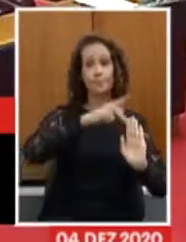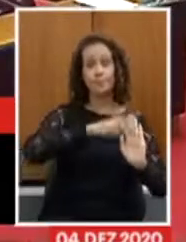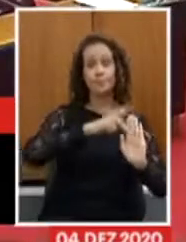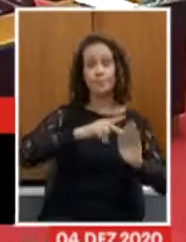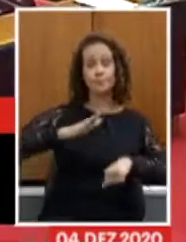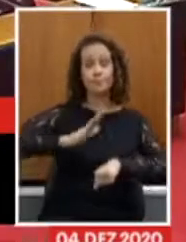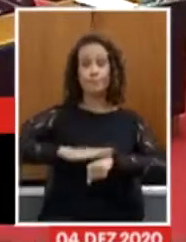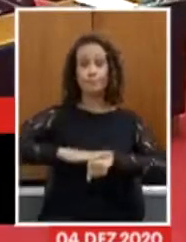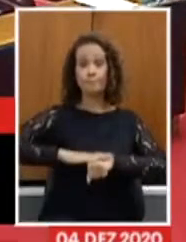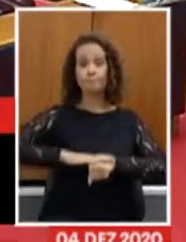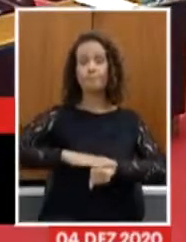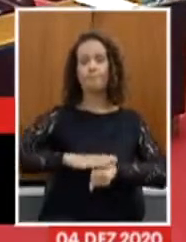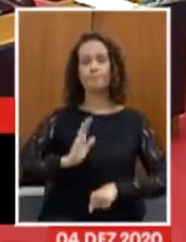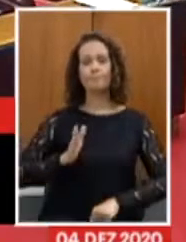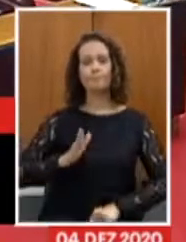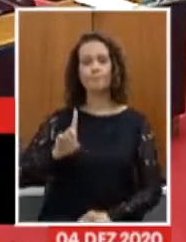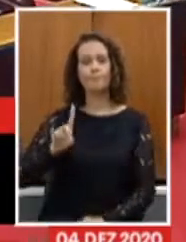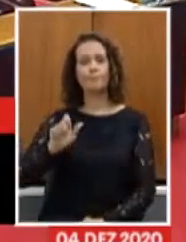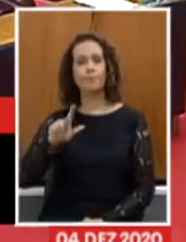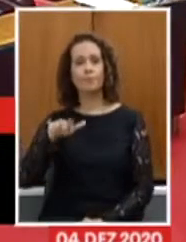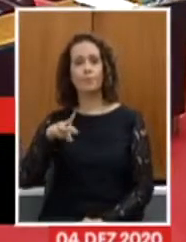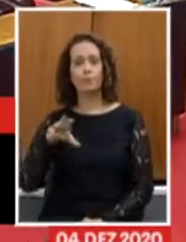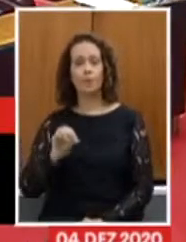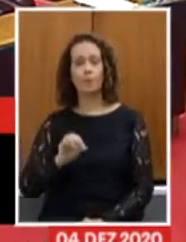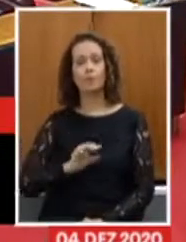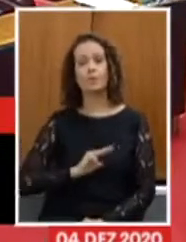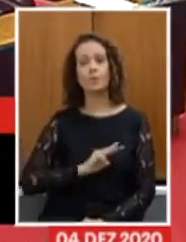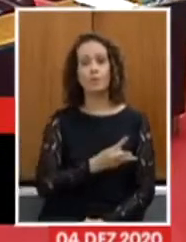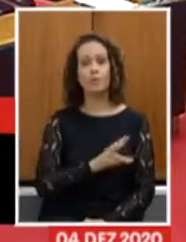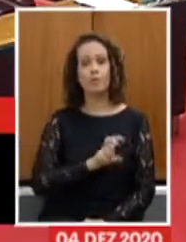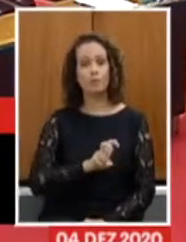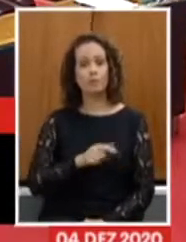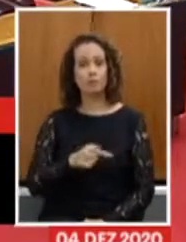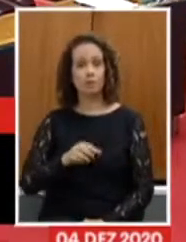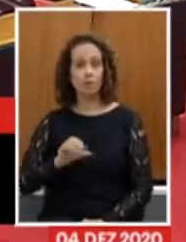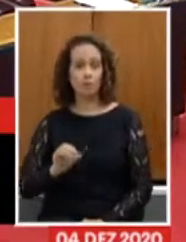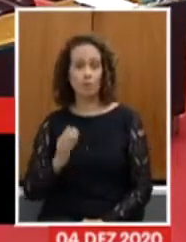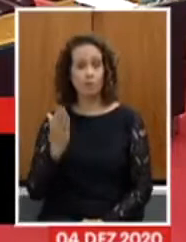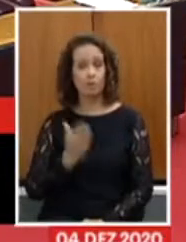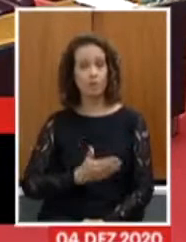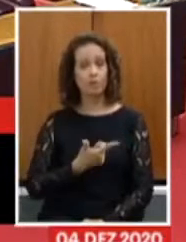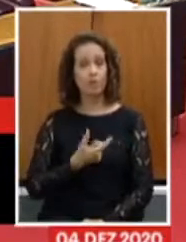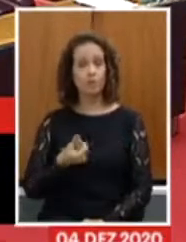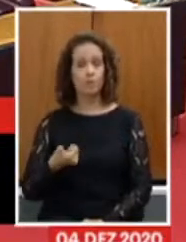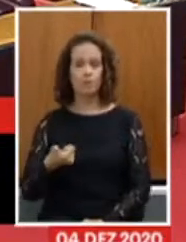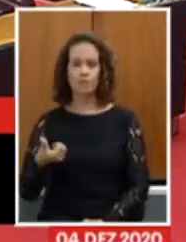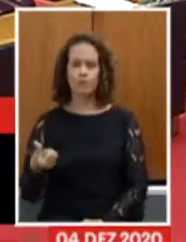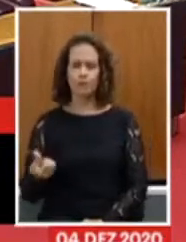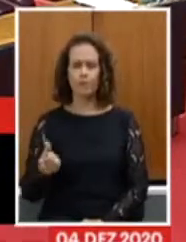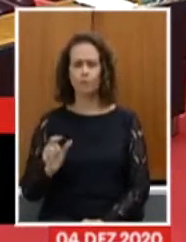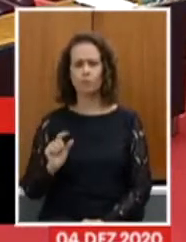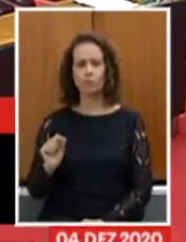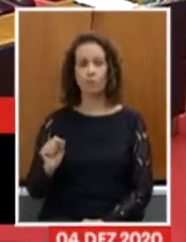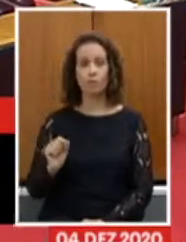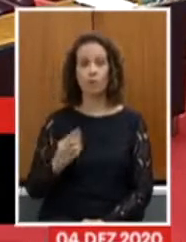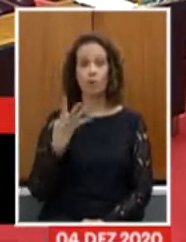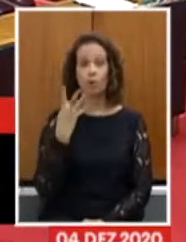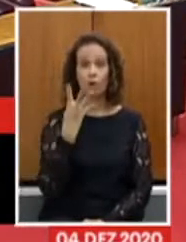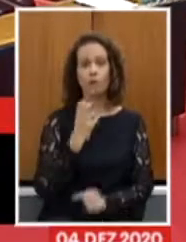autoria, e deputado Dalmo Ribeiro, o 3.578, de 2016. Ou seja, são